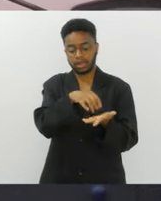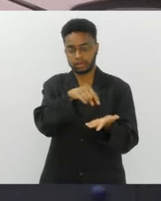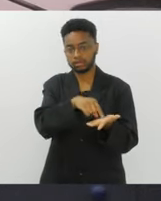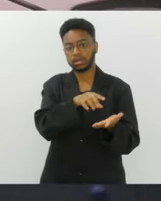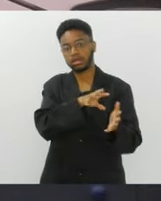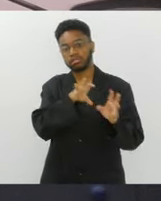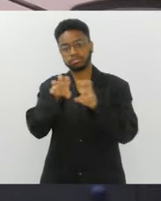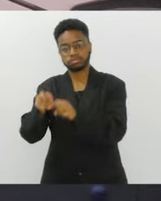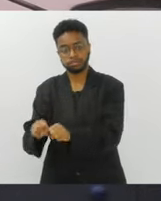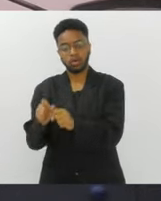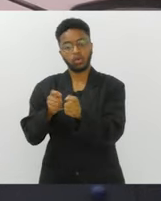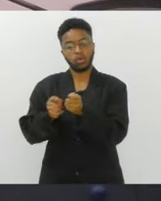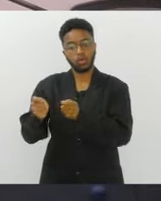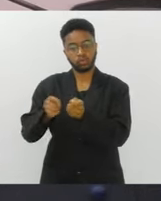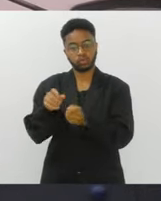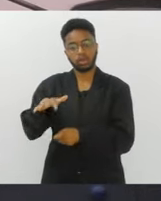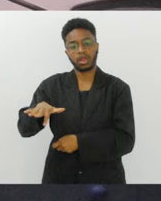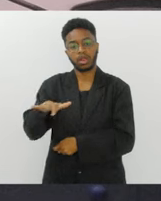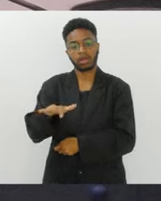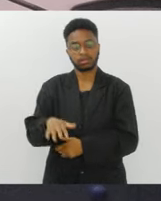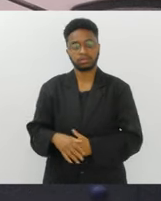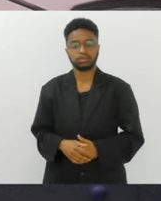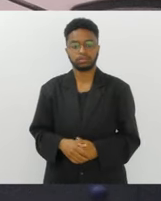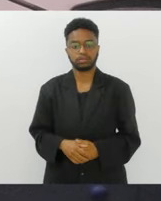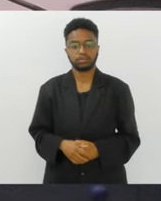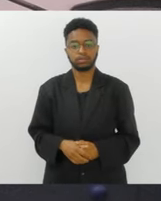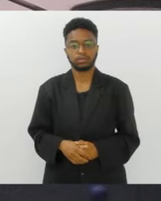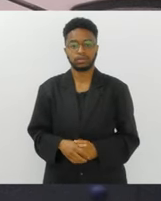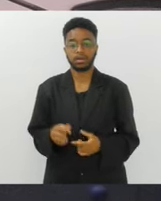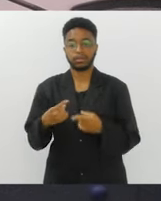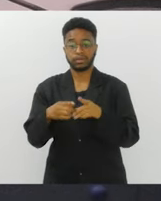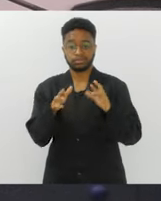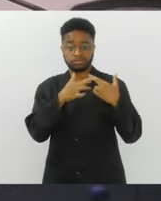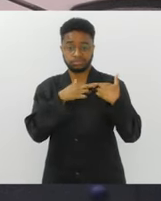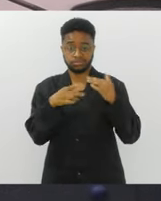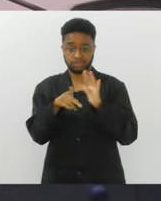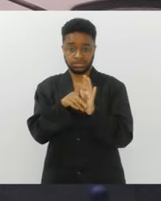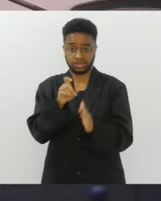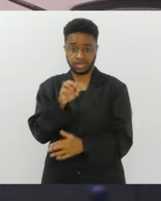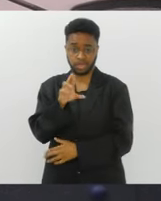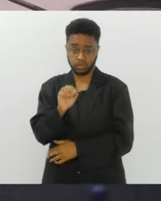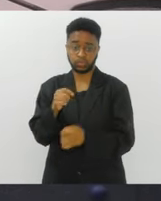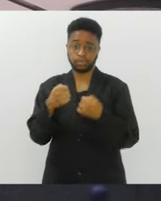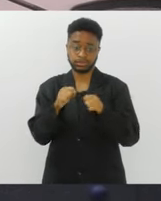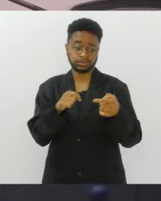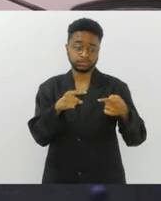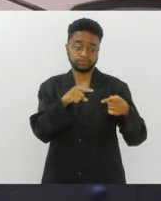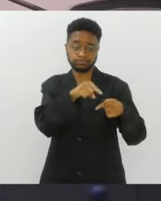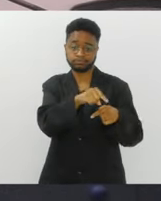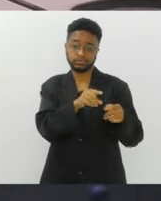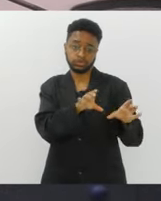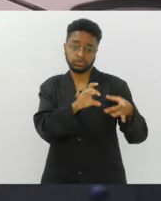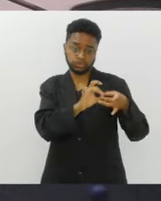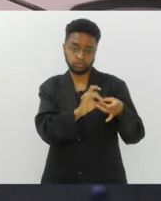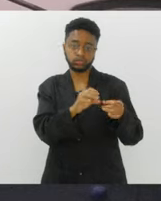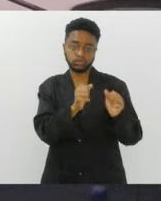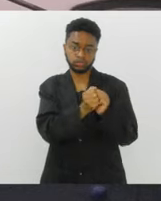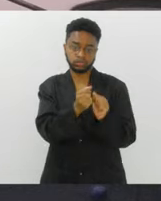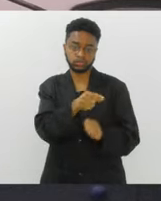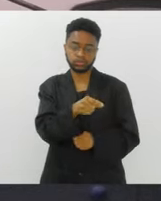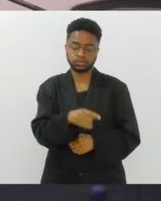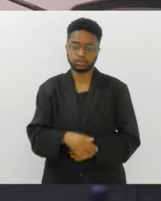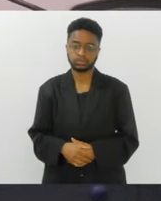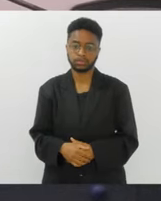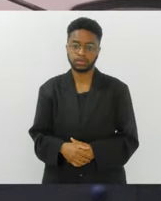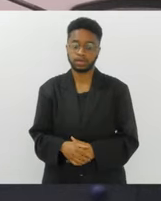tomar essas atribuições que são do Detro para si. Então, é preciso, presidente Adolfo,